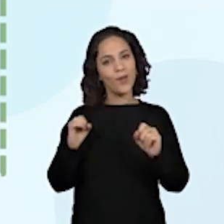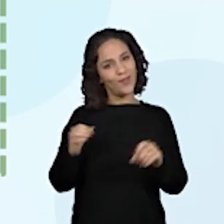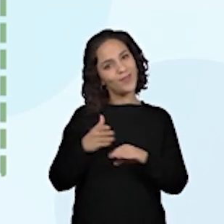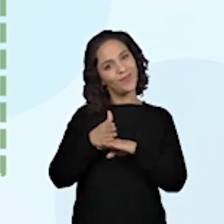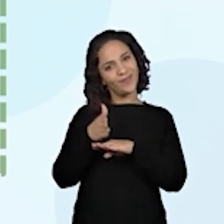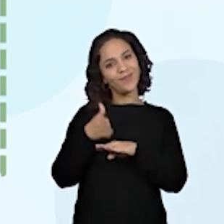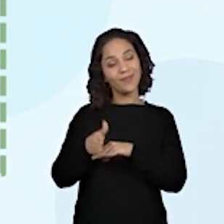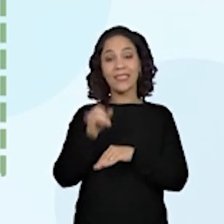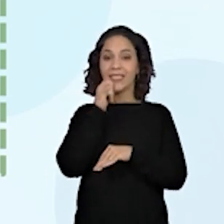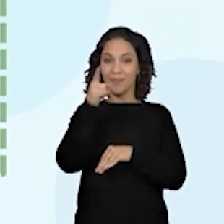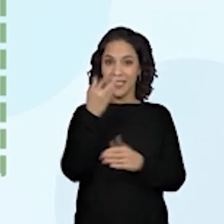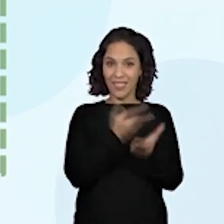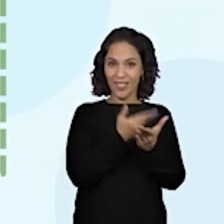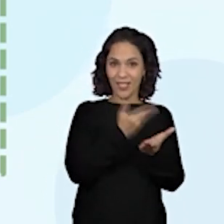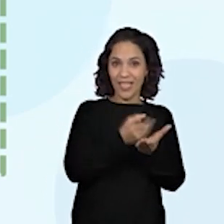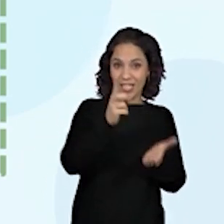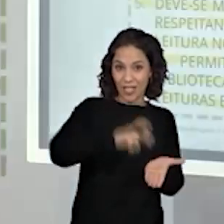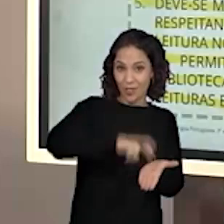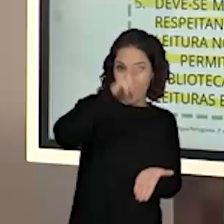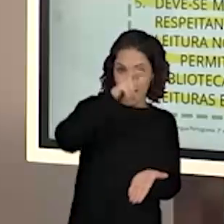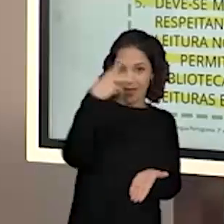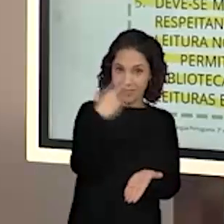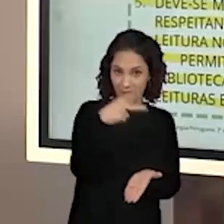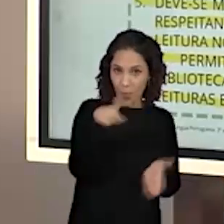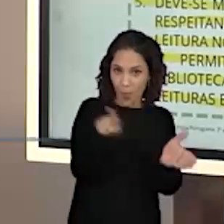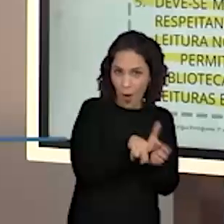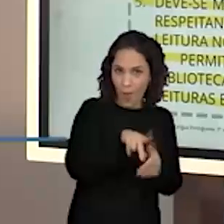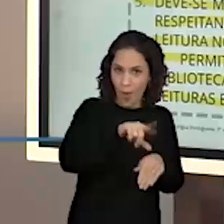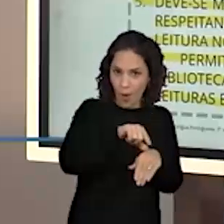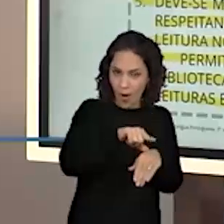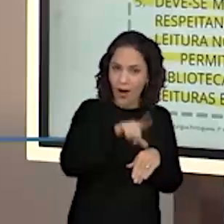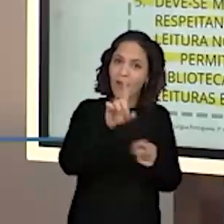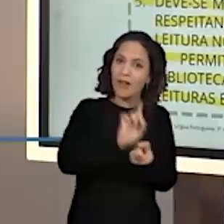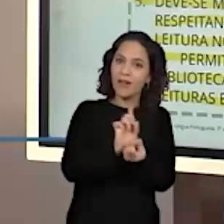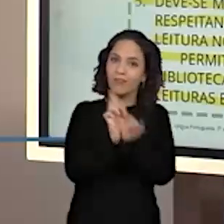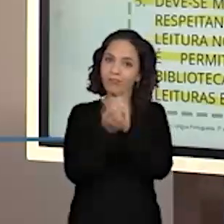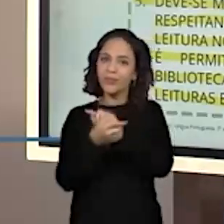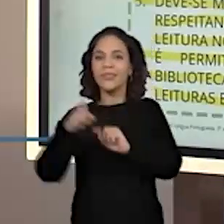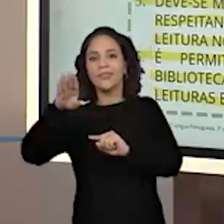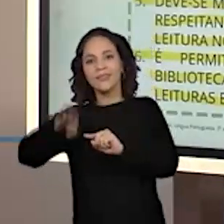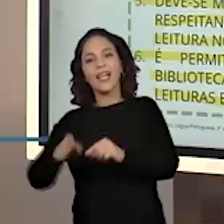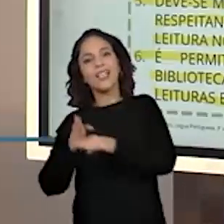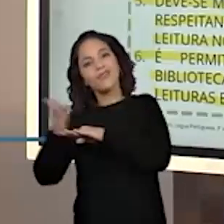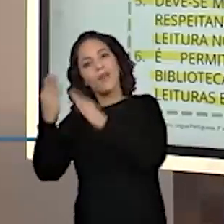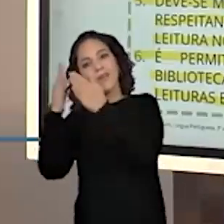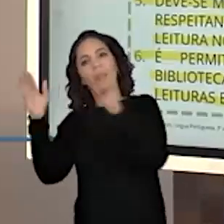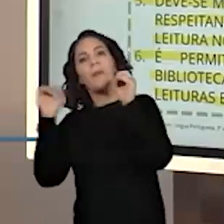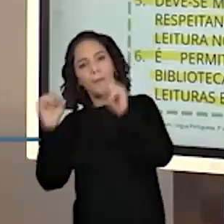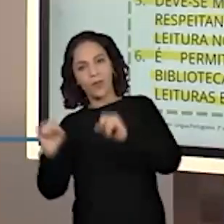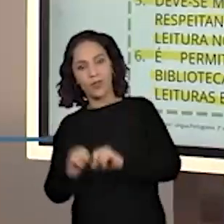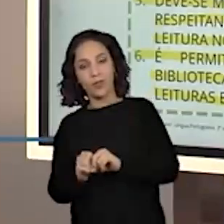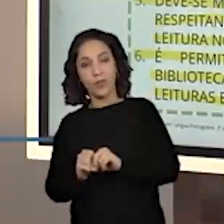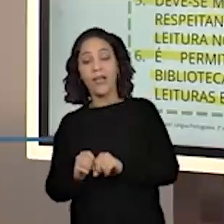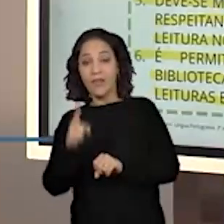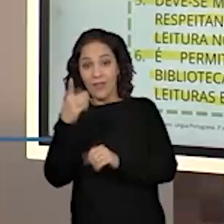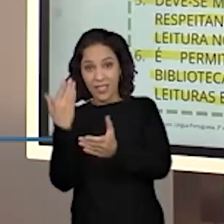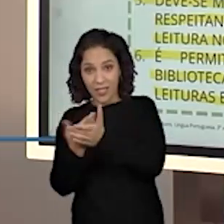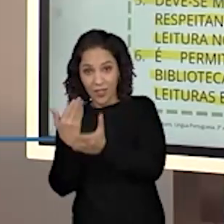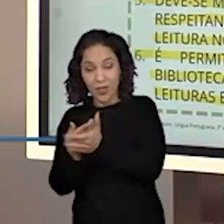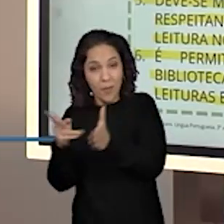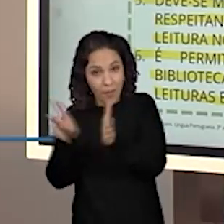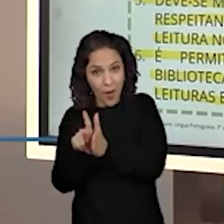estudando. Se você estuda de manhã, o seu contraturno é à tarde. Se você estuda à tarde, o seu contraturno é de